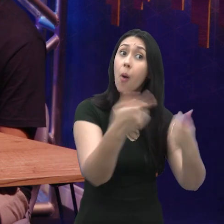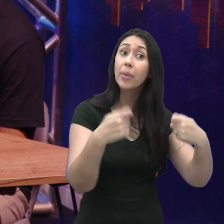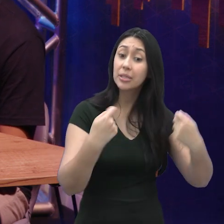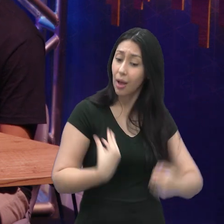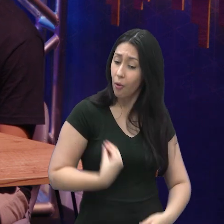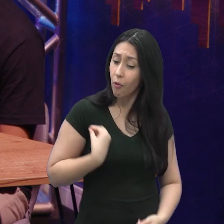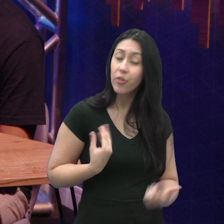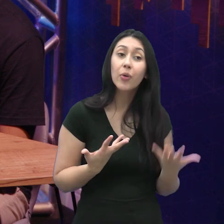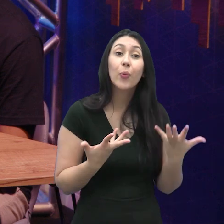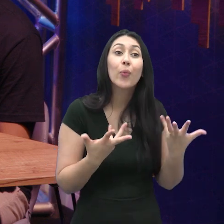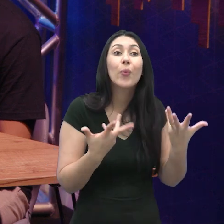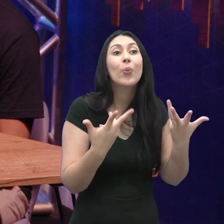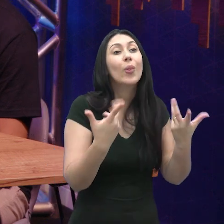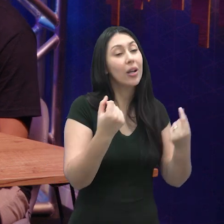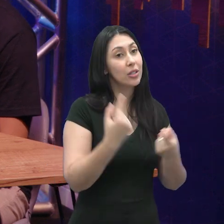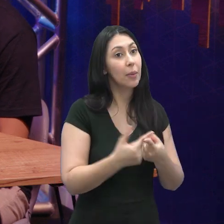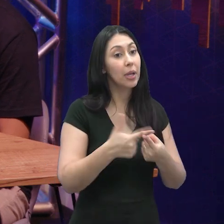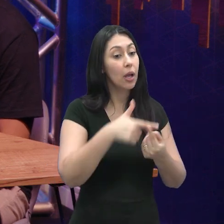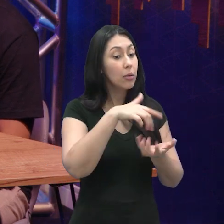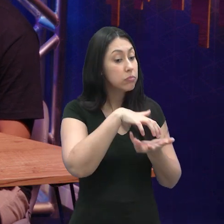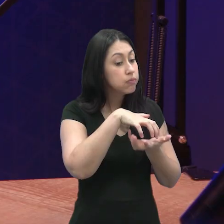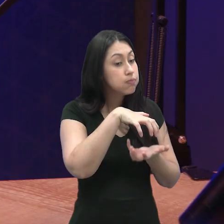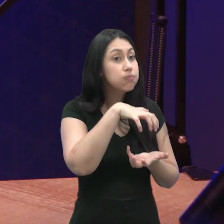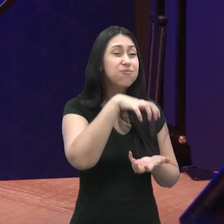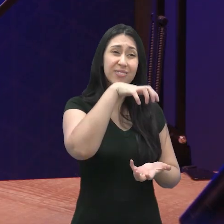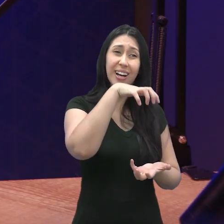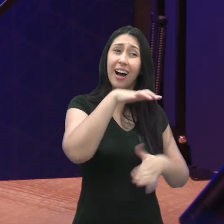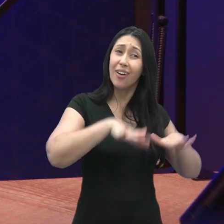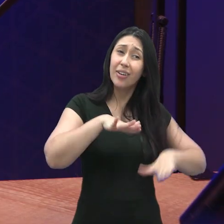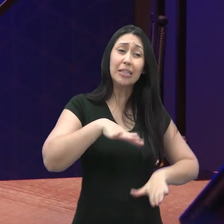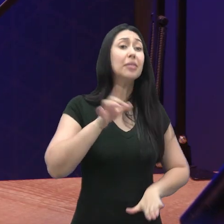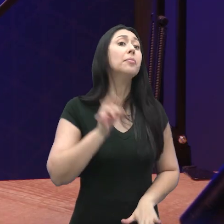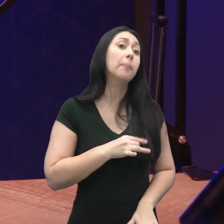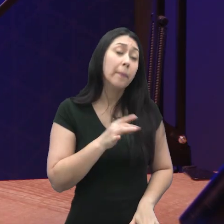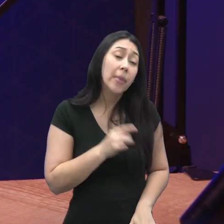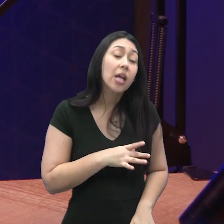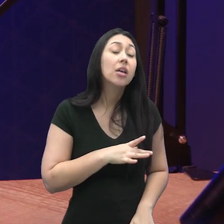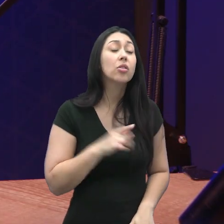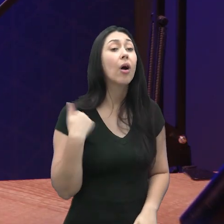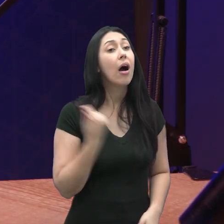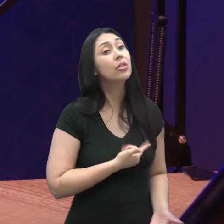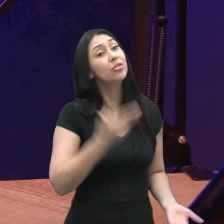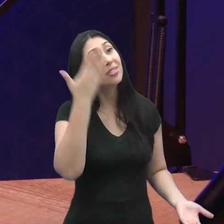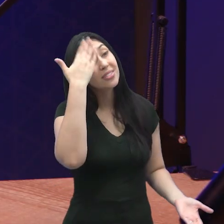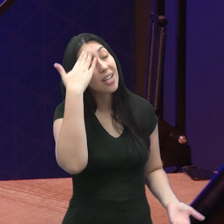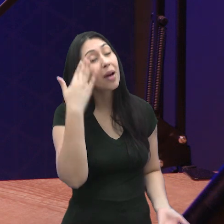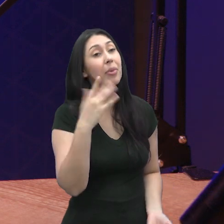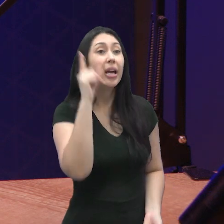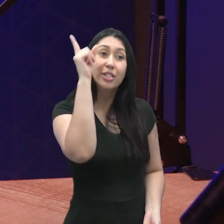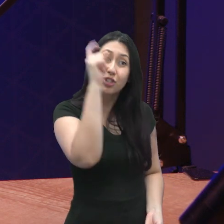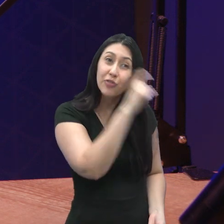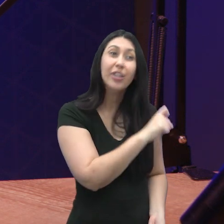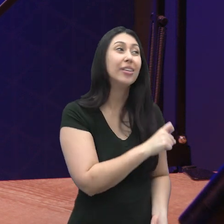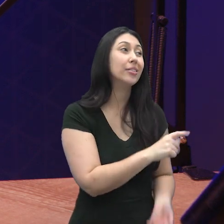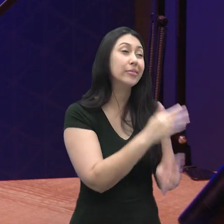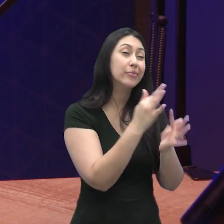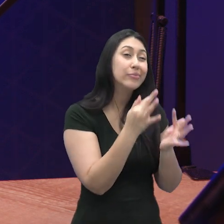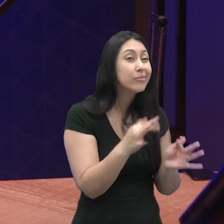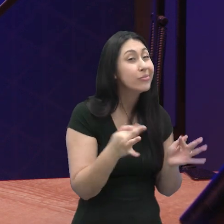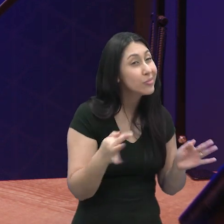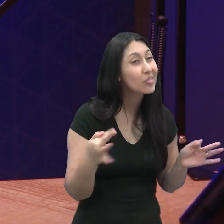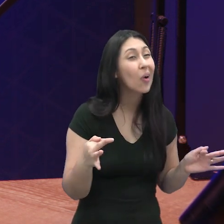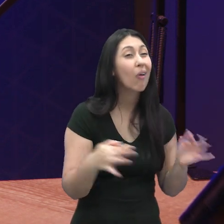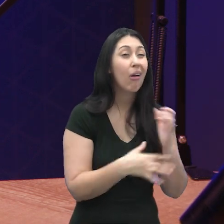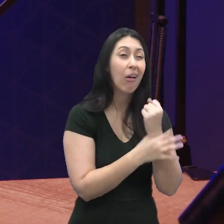de vida, né? A gente sabe que o processo do envelhecimento, ele também causa um medo, porque a gente sabe que é difícil, aumentam as dores, né? As